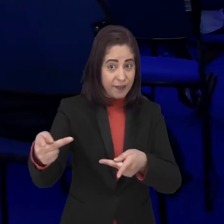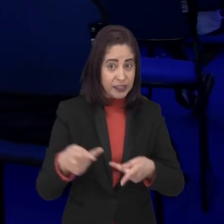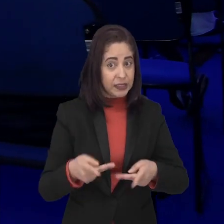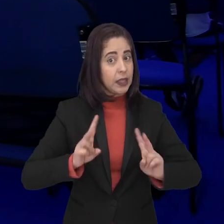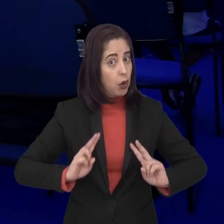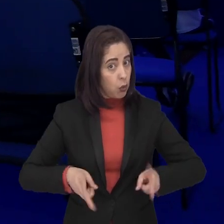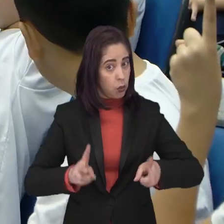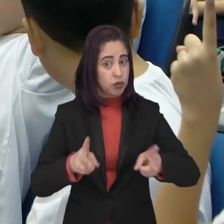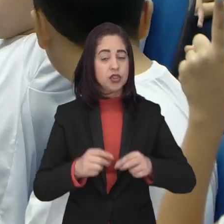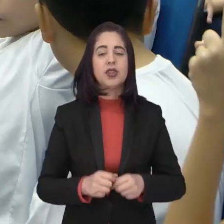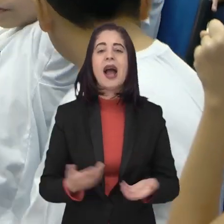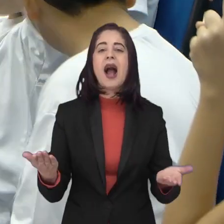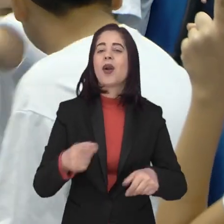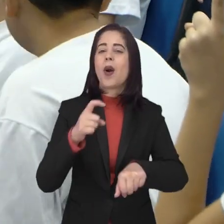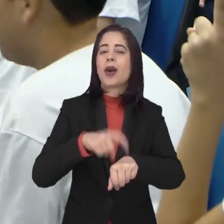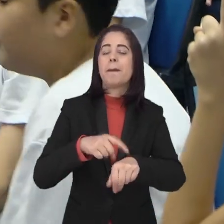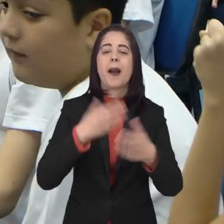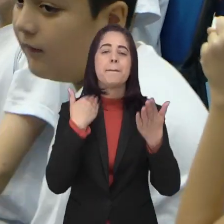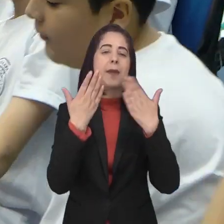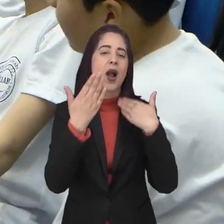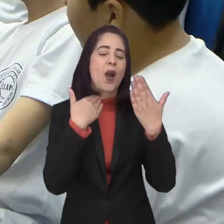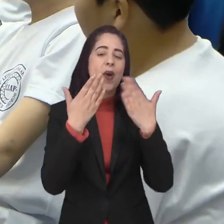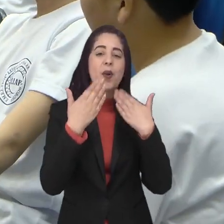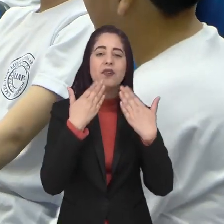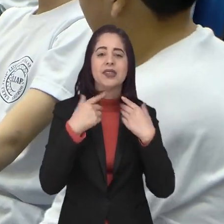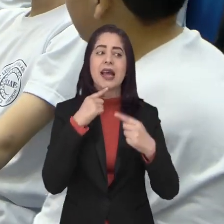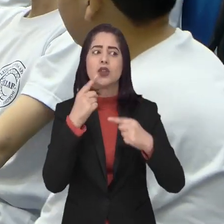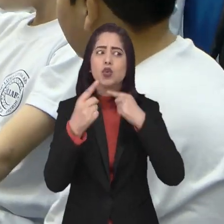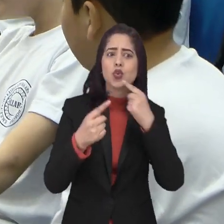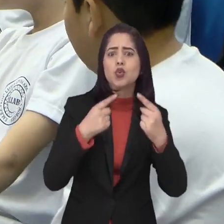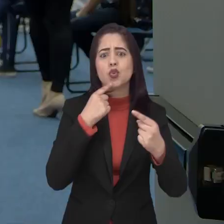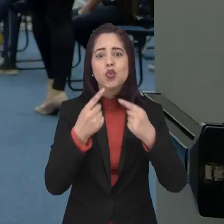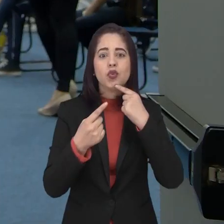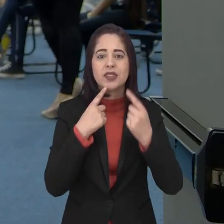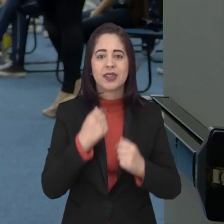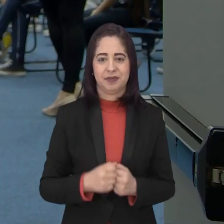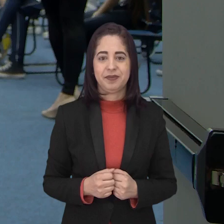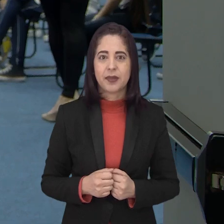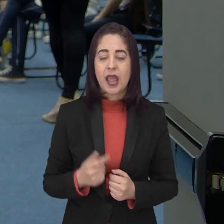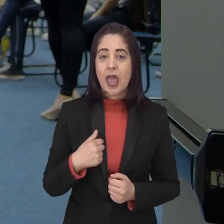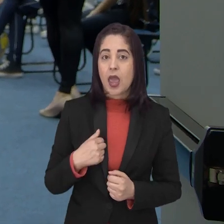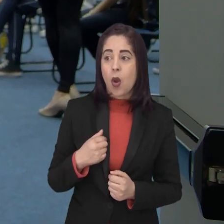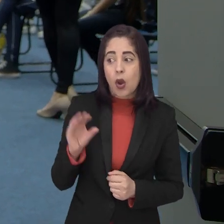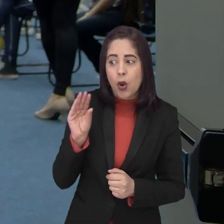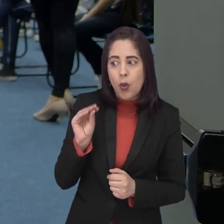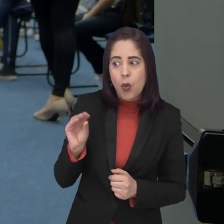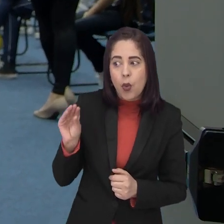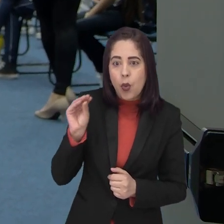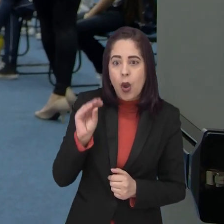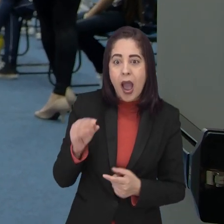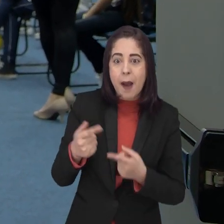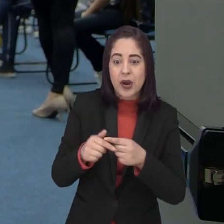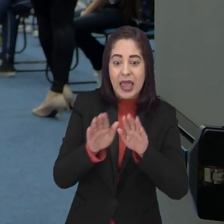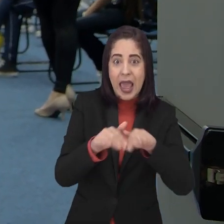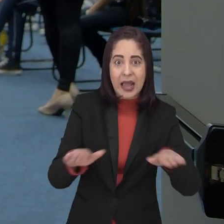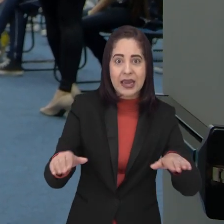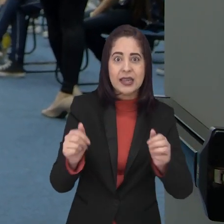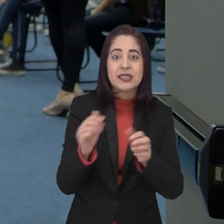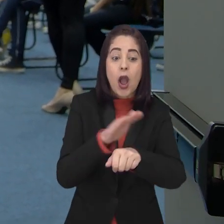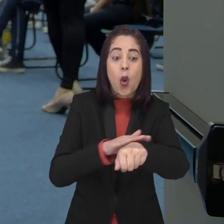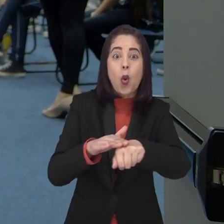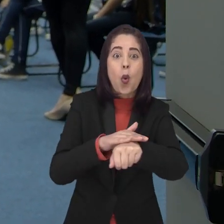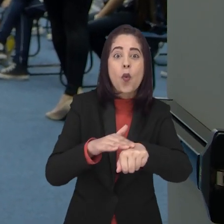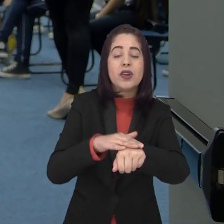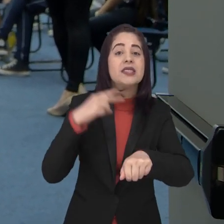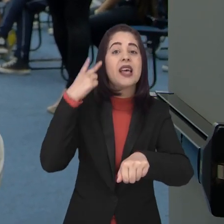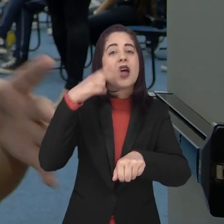visita continua. É hora de um bate-papo para esclarecer dúvidas. E olha, gente, eu vou falar bem baixinho porque as crianças estão ali batendo um papo